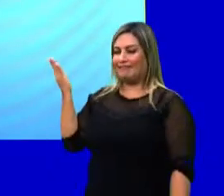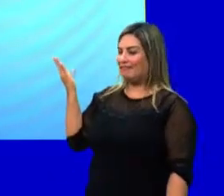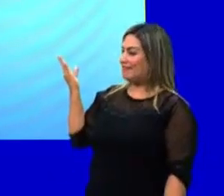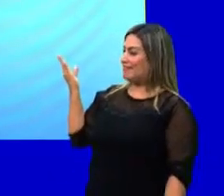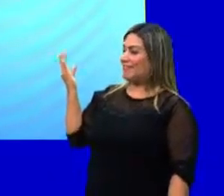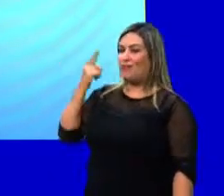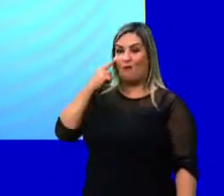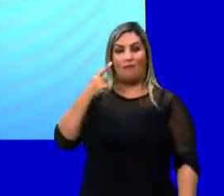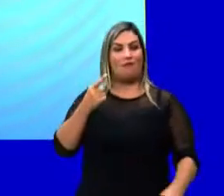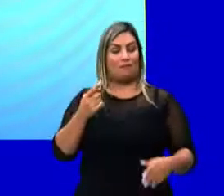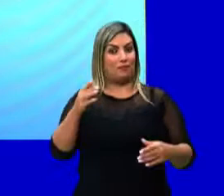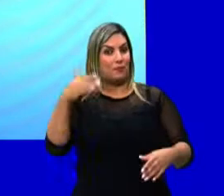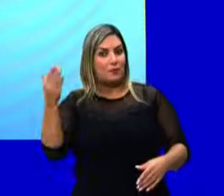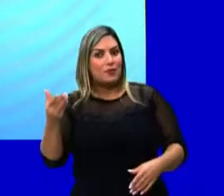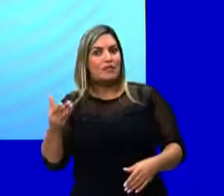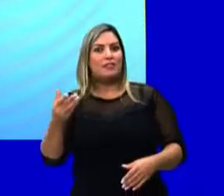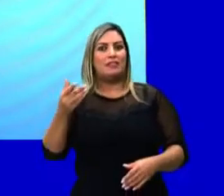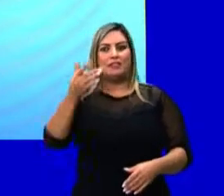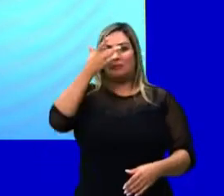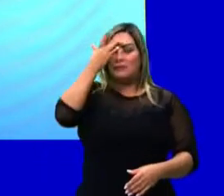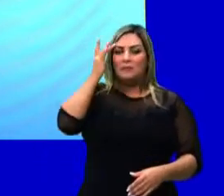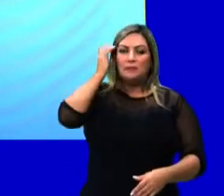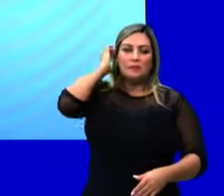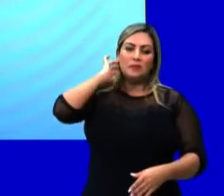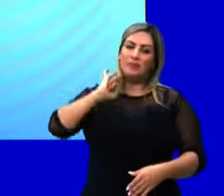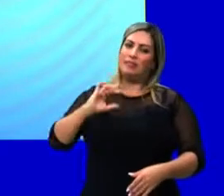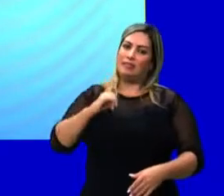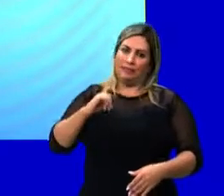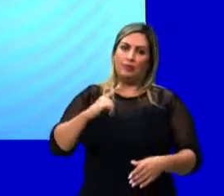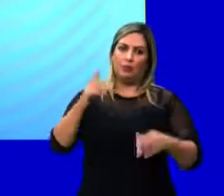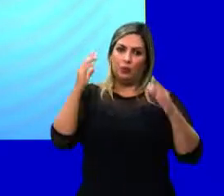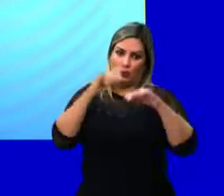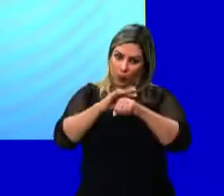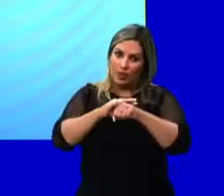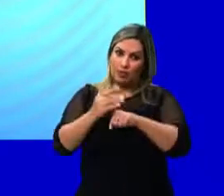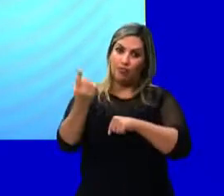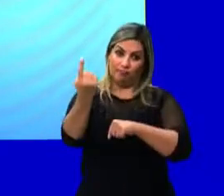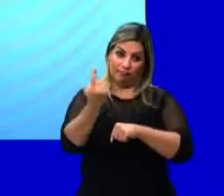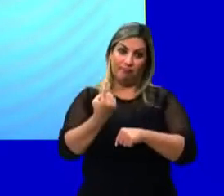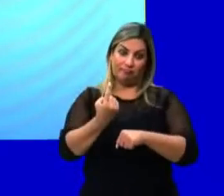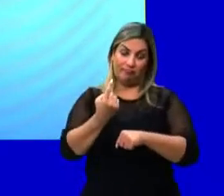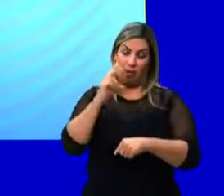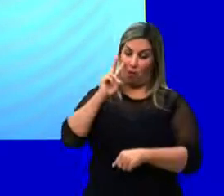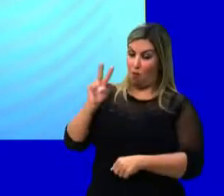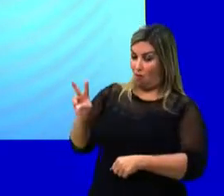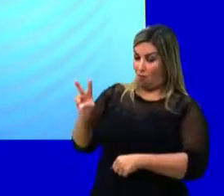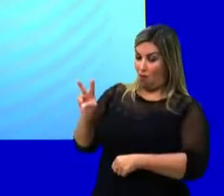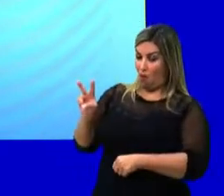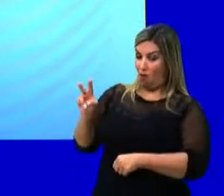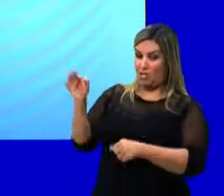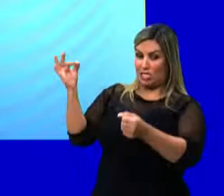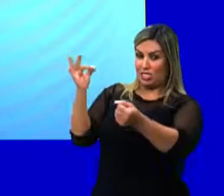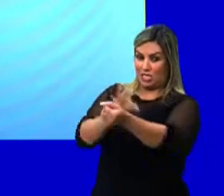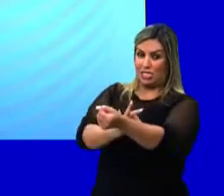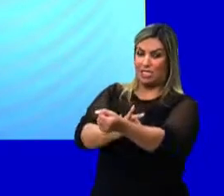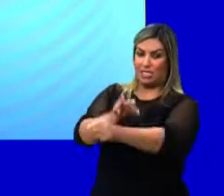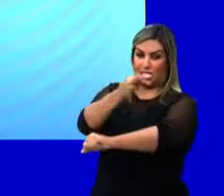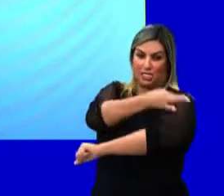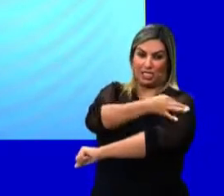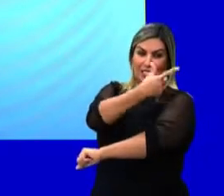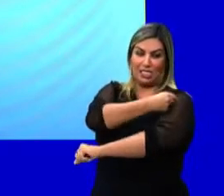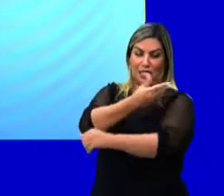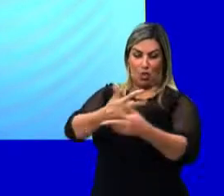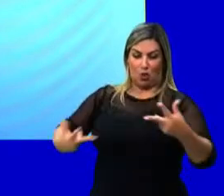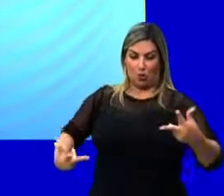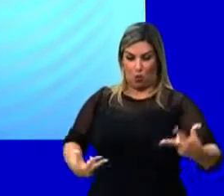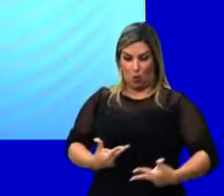né? Quando os caras tão doentes vêm a mim, eu olho eles, espeto eles,